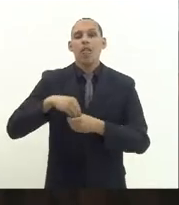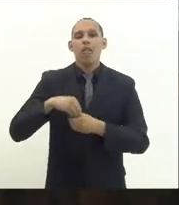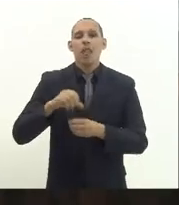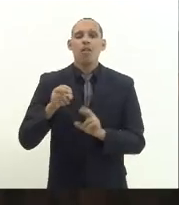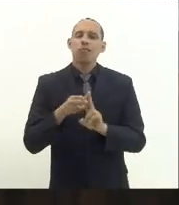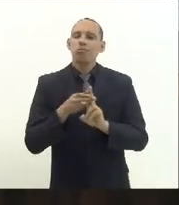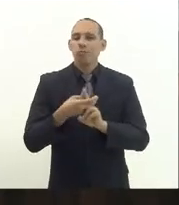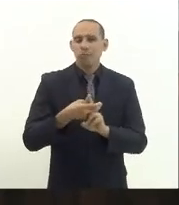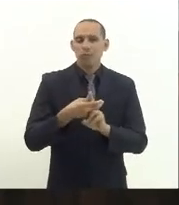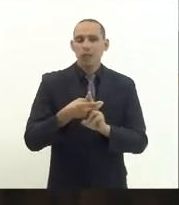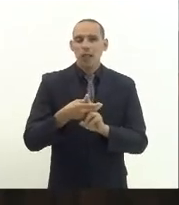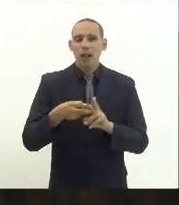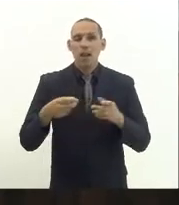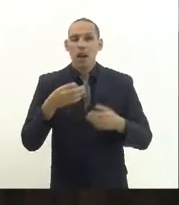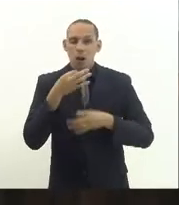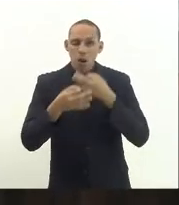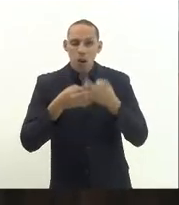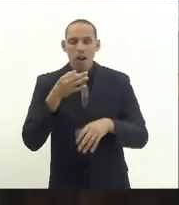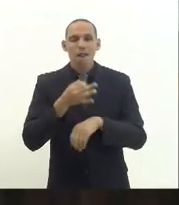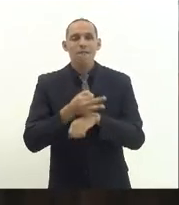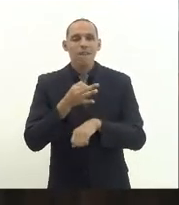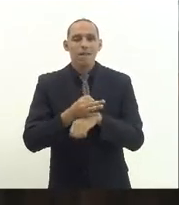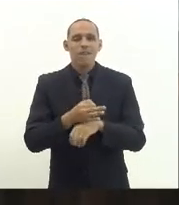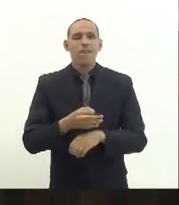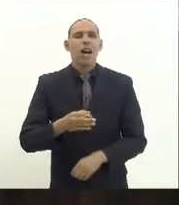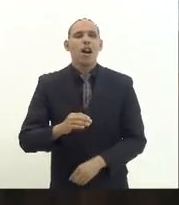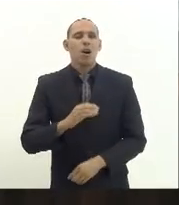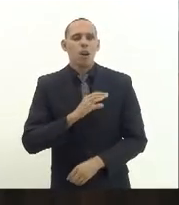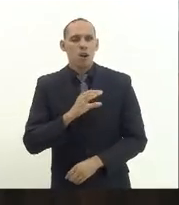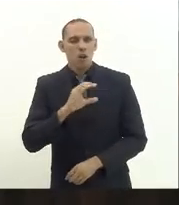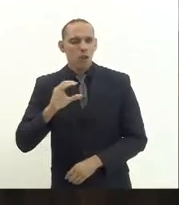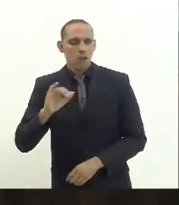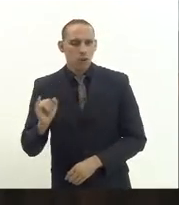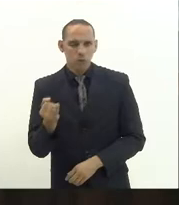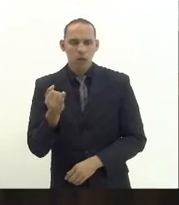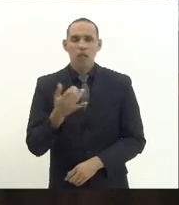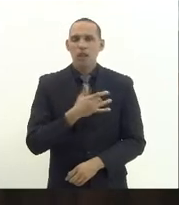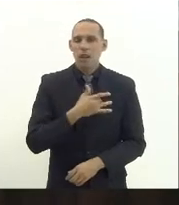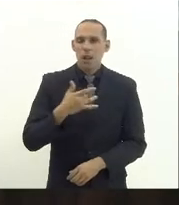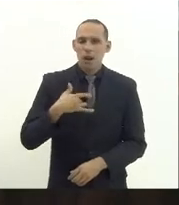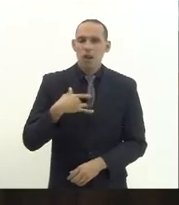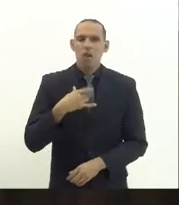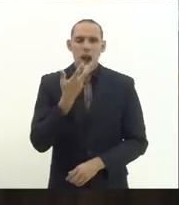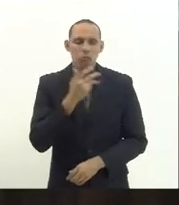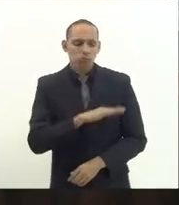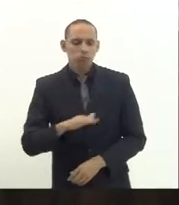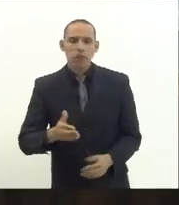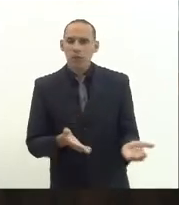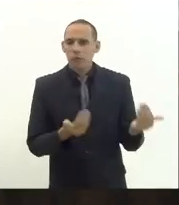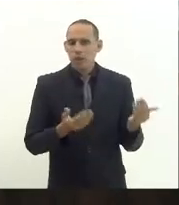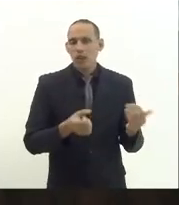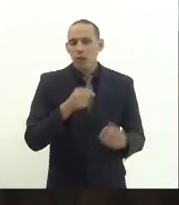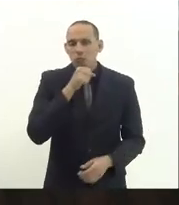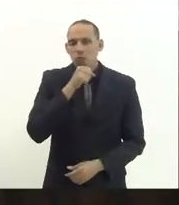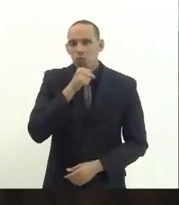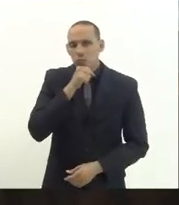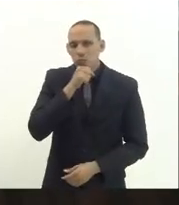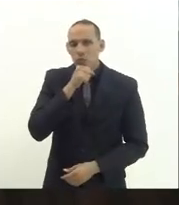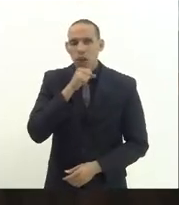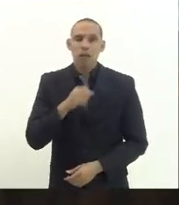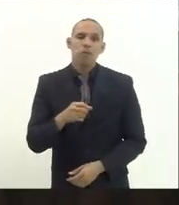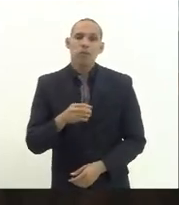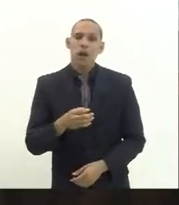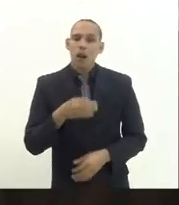pendendo de pareceres das comissões condição Justiça de saúde e ajuda a criança adolescente do Idoso e de orçamento para emitir parecer pela comissão